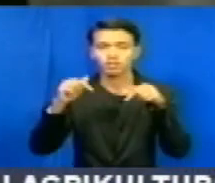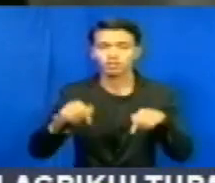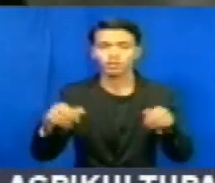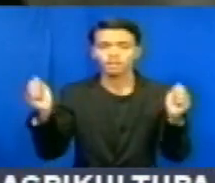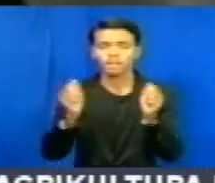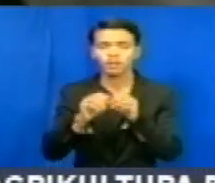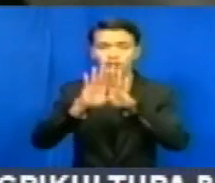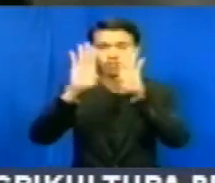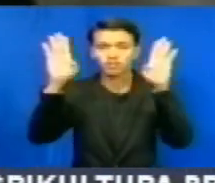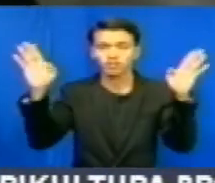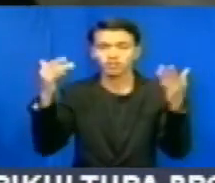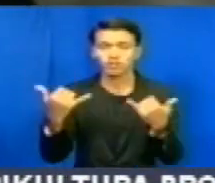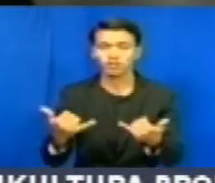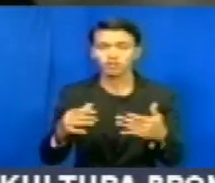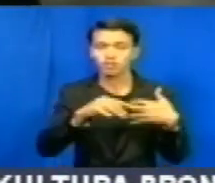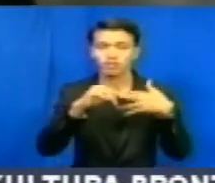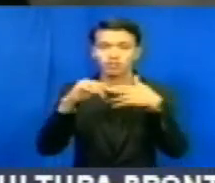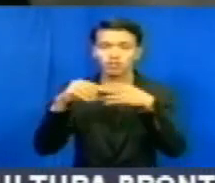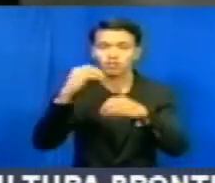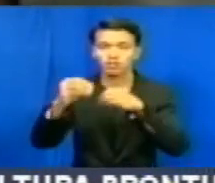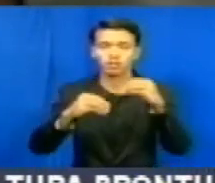ida ui liu konaba